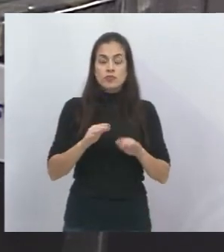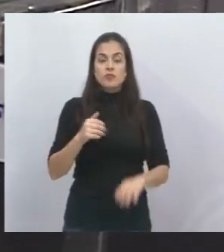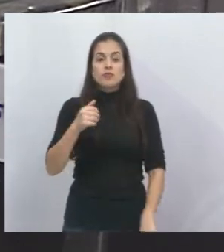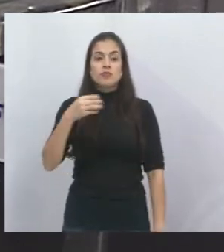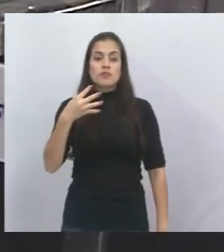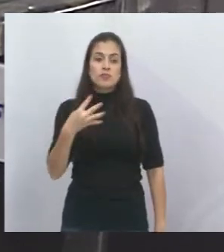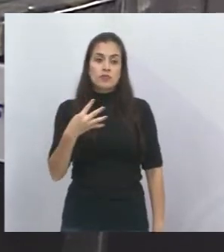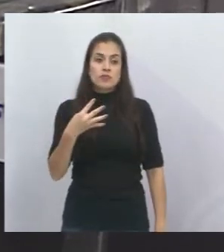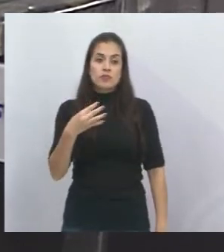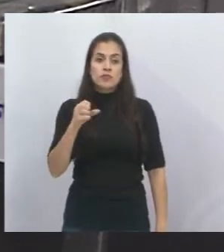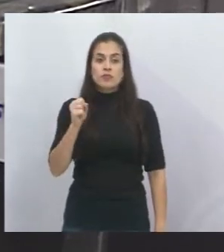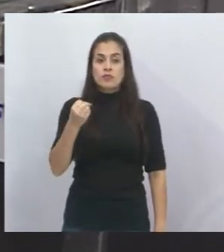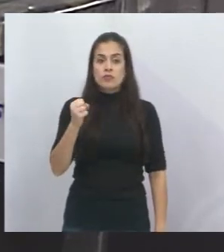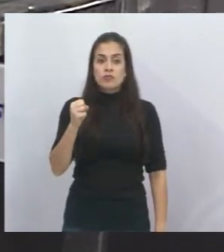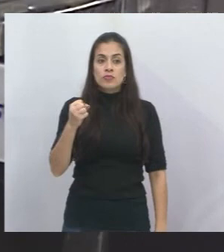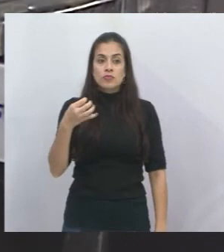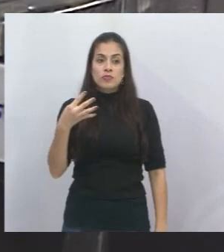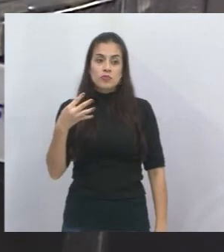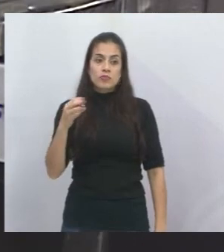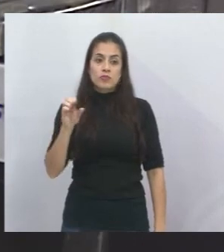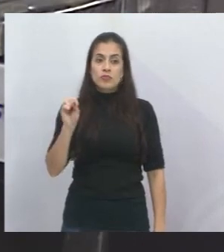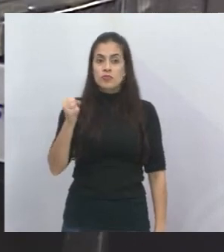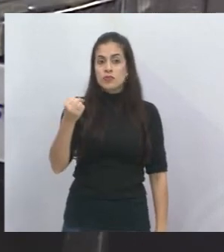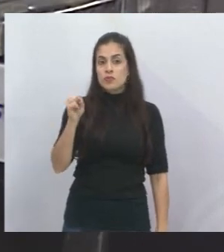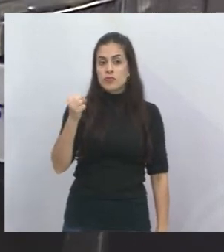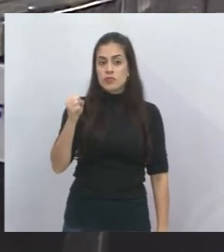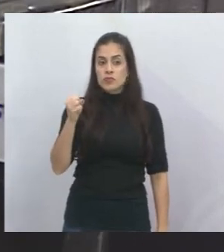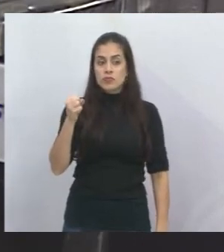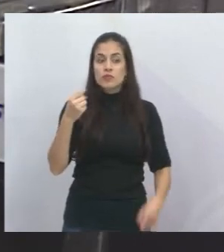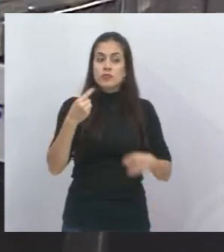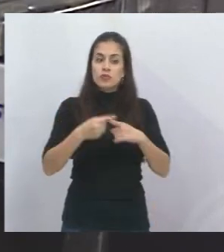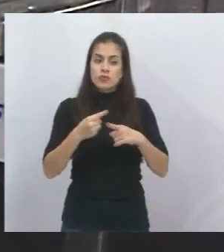4.848. Então, eu acho um exagero, porque essa pessoa que ganha